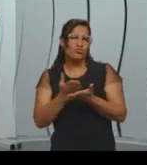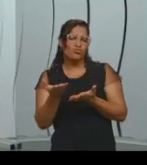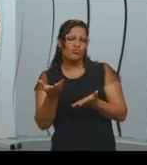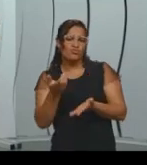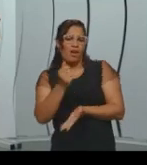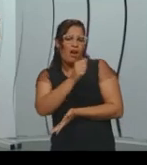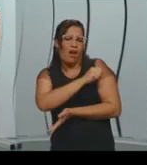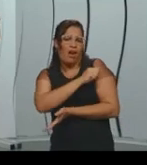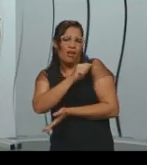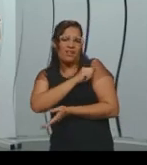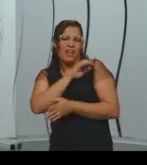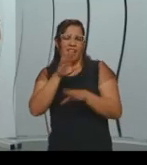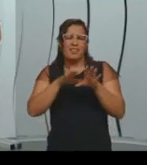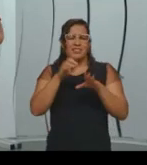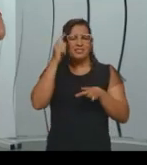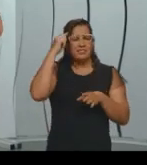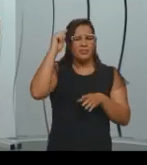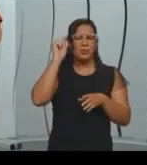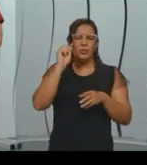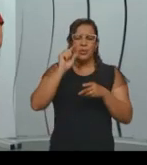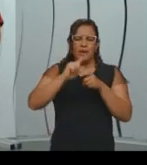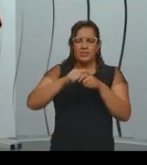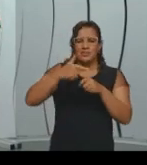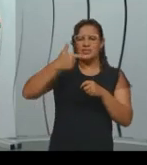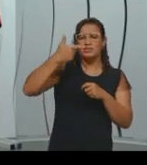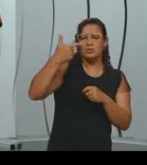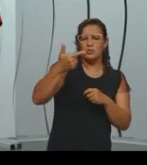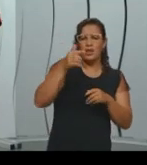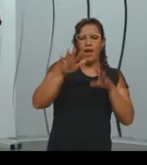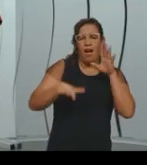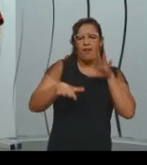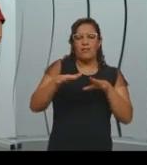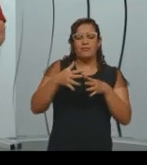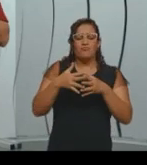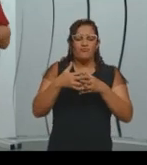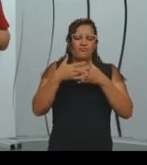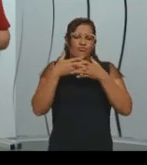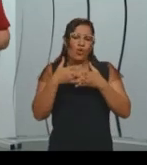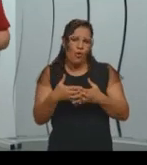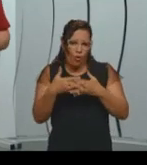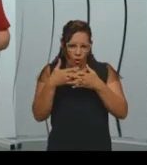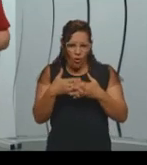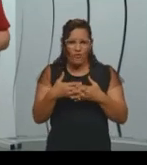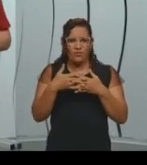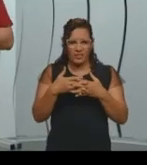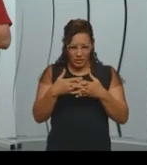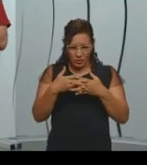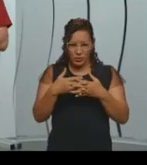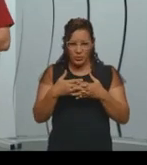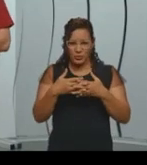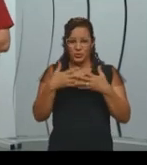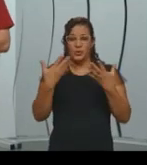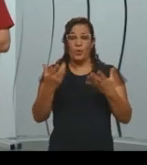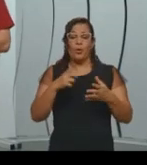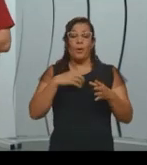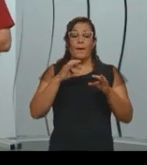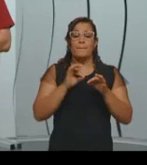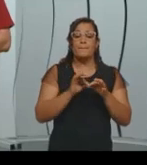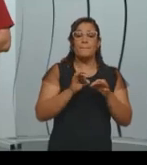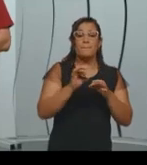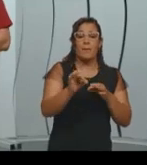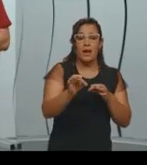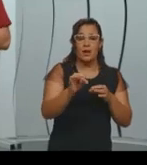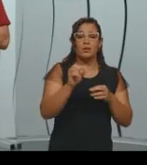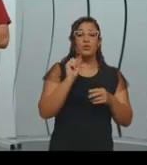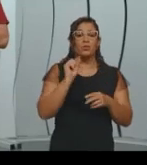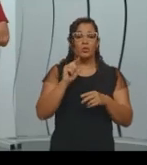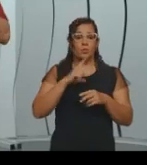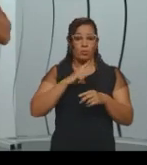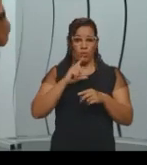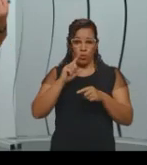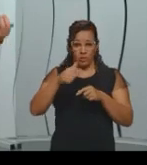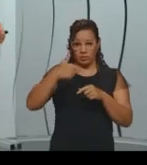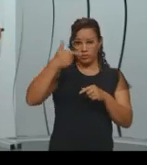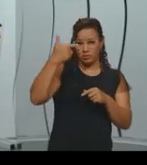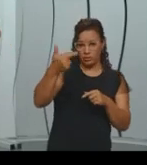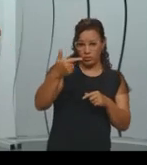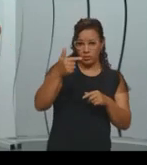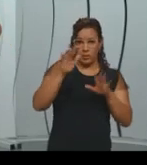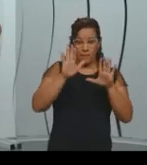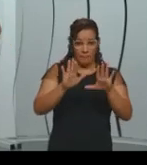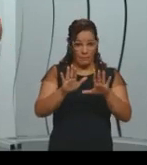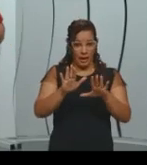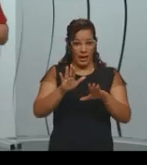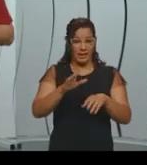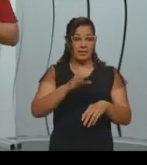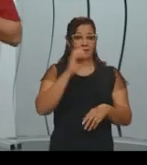por segundo ao quadrado, acabam se confundindo com a unidade metro por segundo, que é usada na velocidade. Só que velocidade